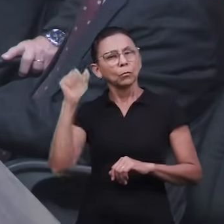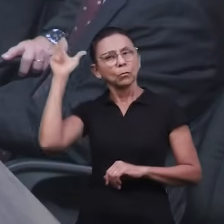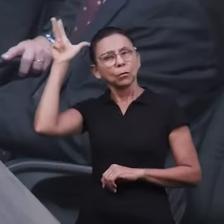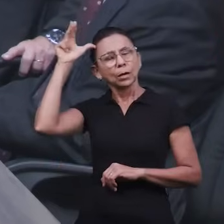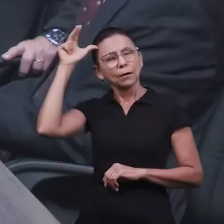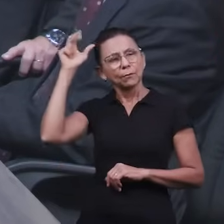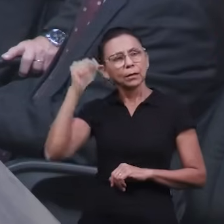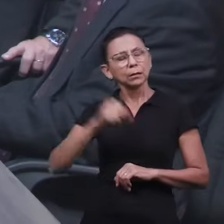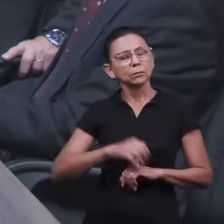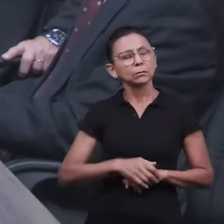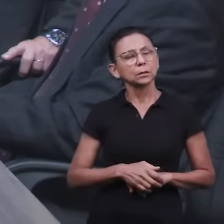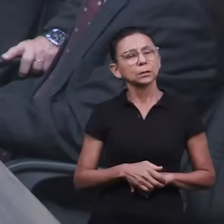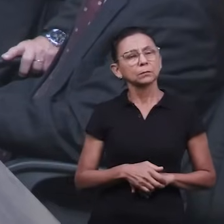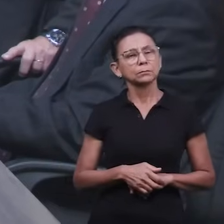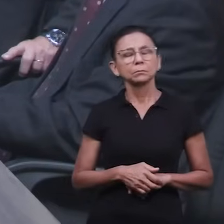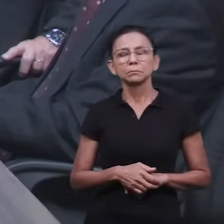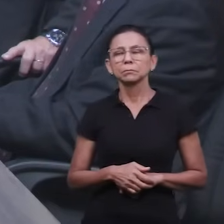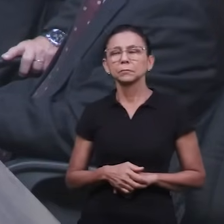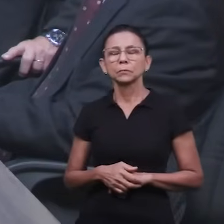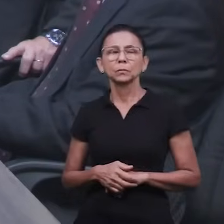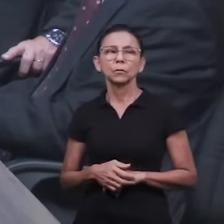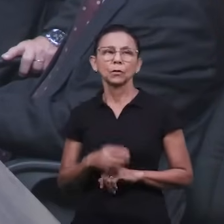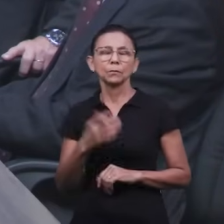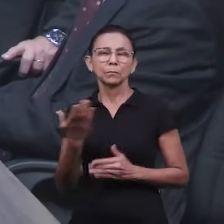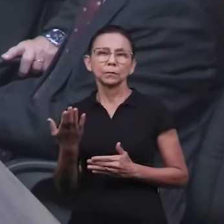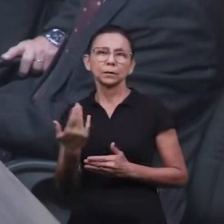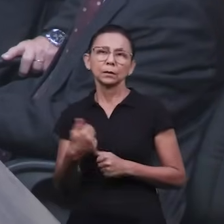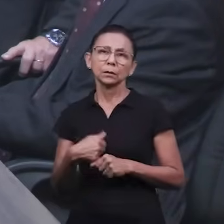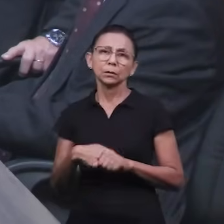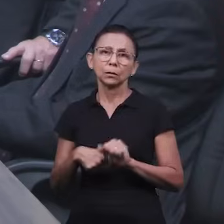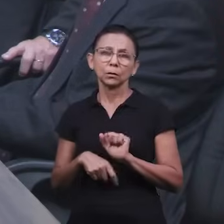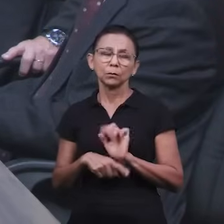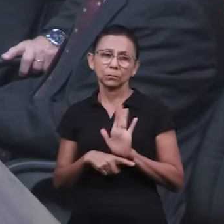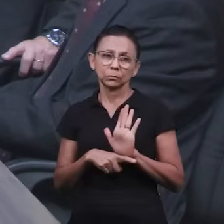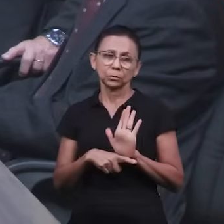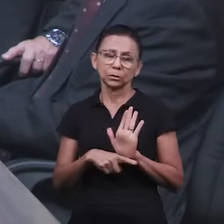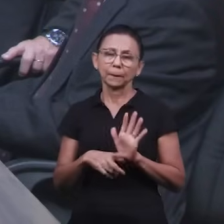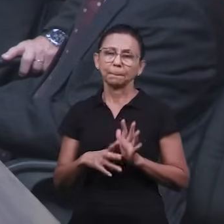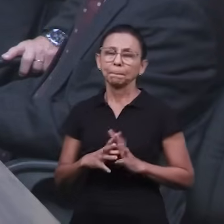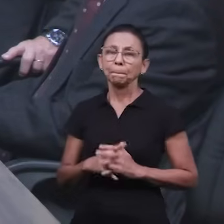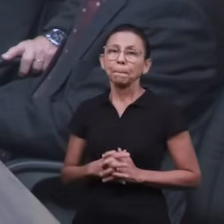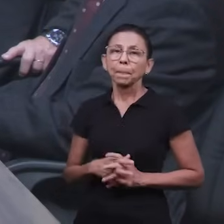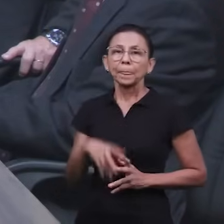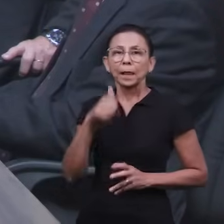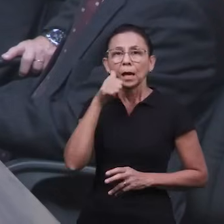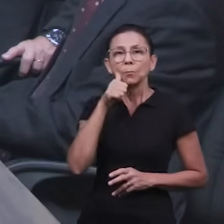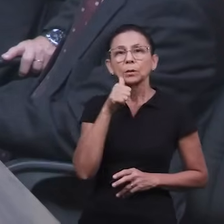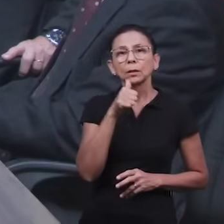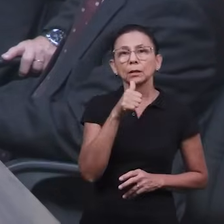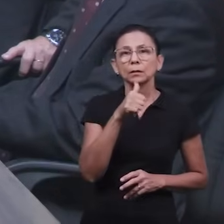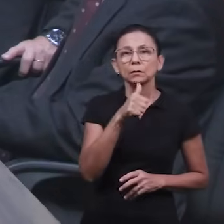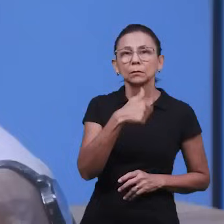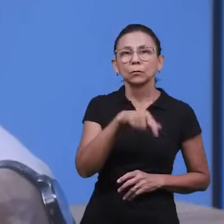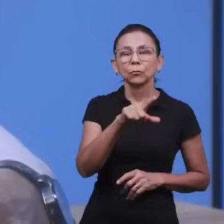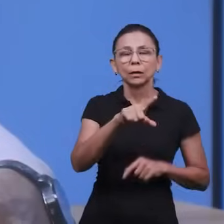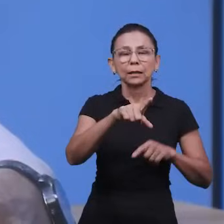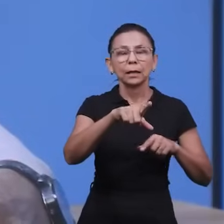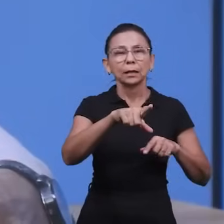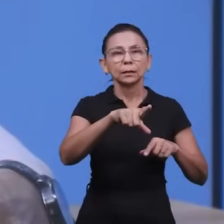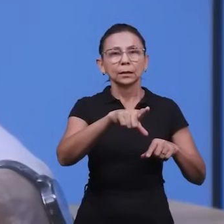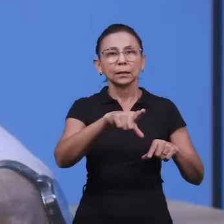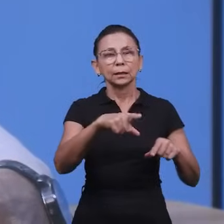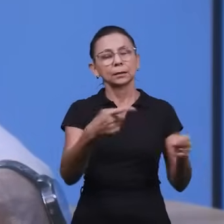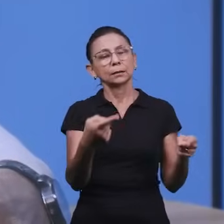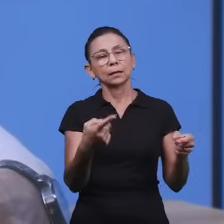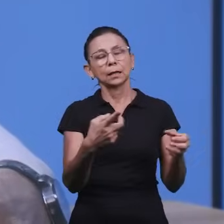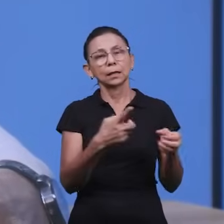vai procurar, ver o que você pode achar e nos fala. Aí ela foi na cidade, pegou a bicicleta, foi no